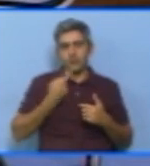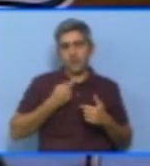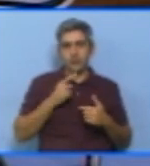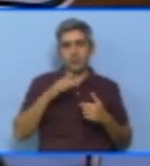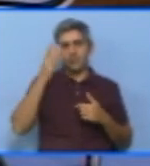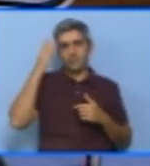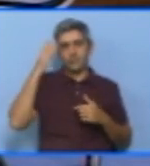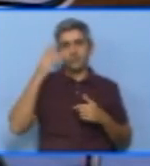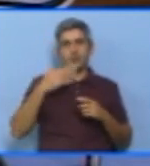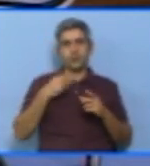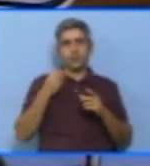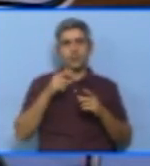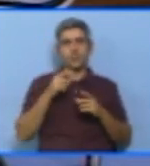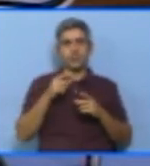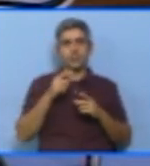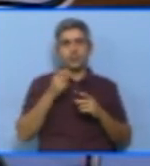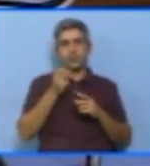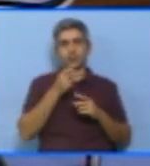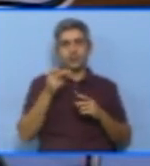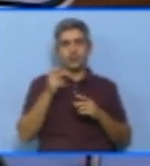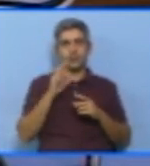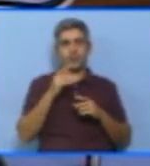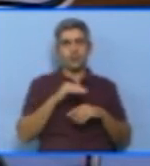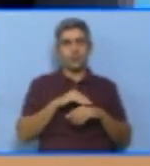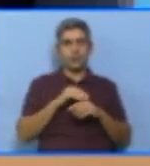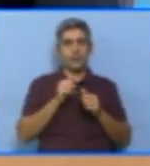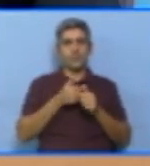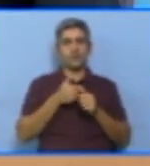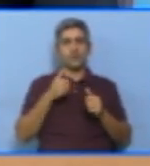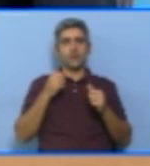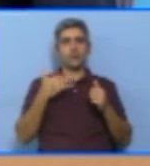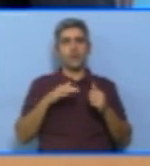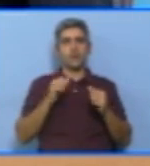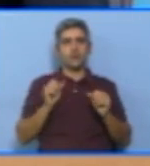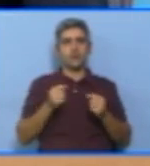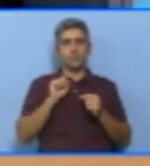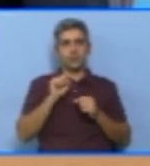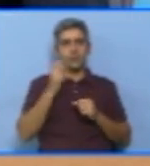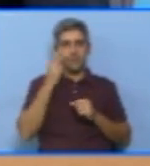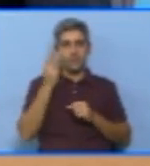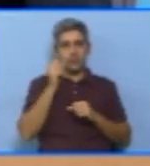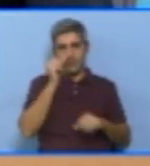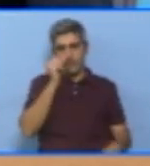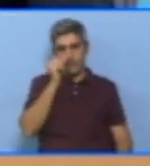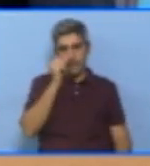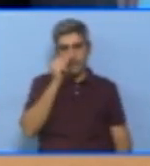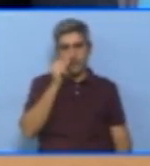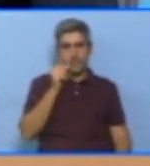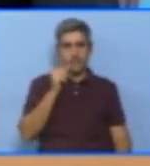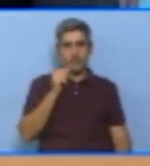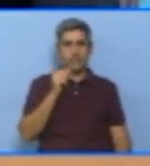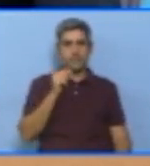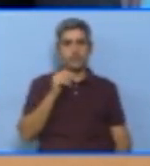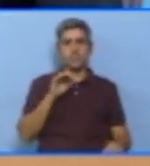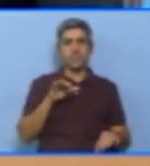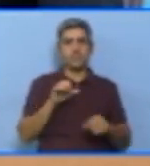mais fácil, não é? Gosto muito desta expressão, quando o pecador se afastar do mal, salvará a sua vida. Ou seja em